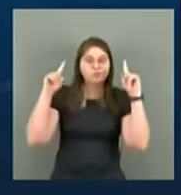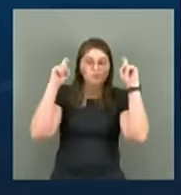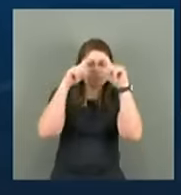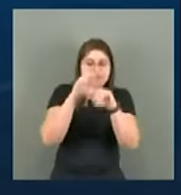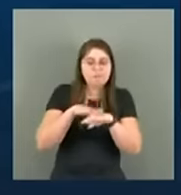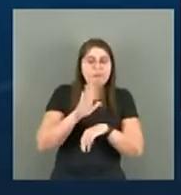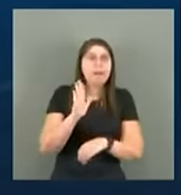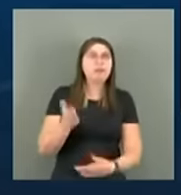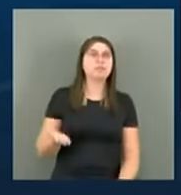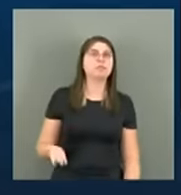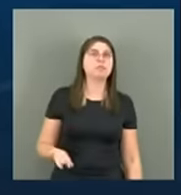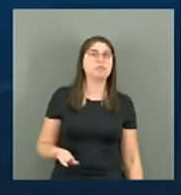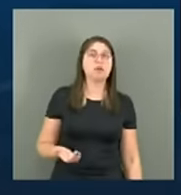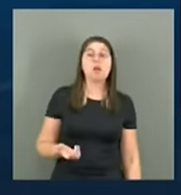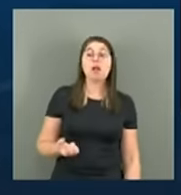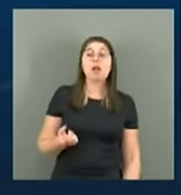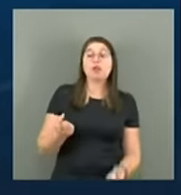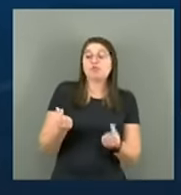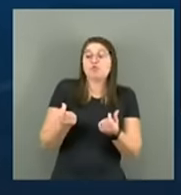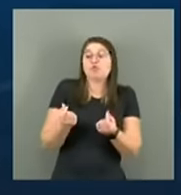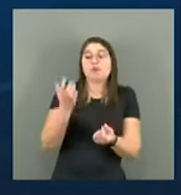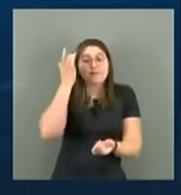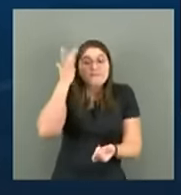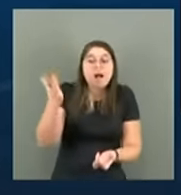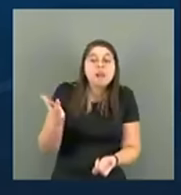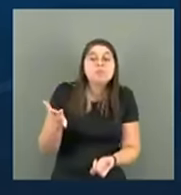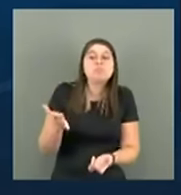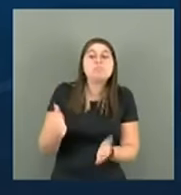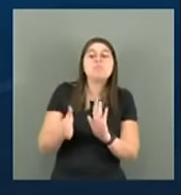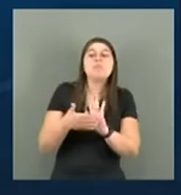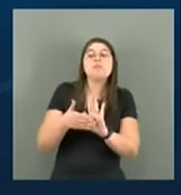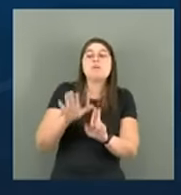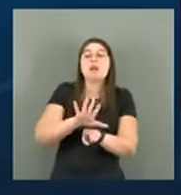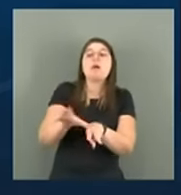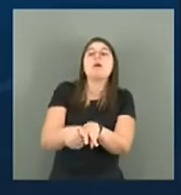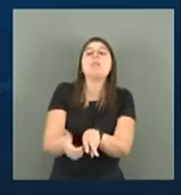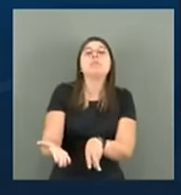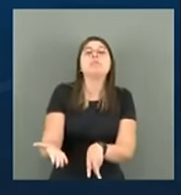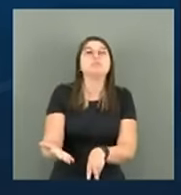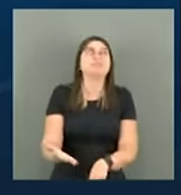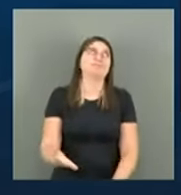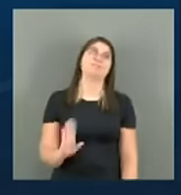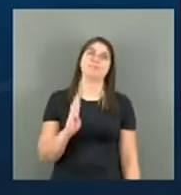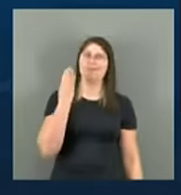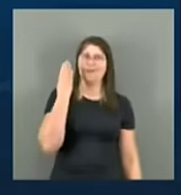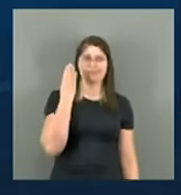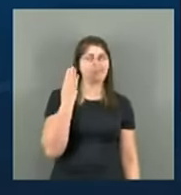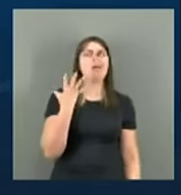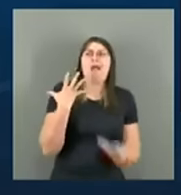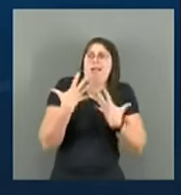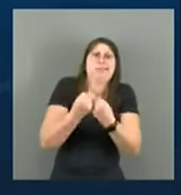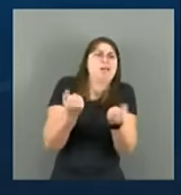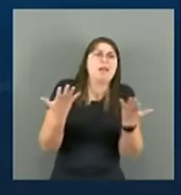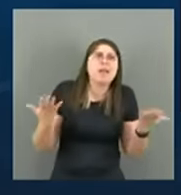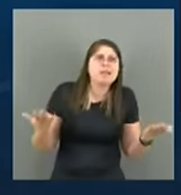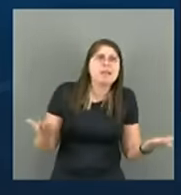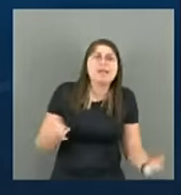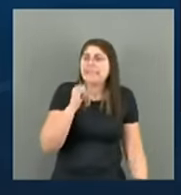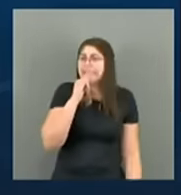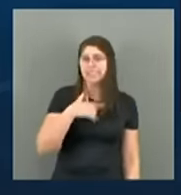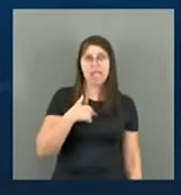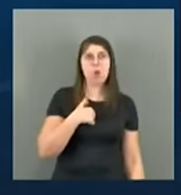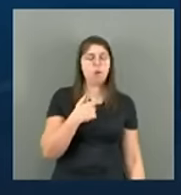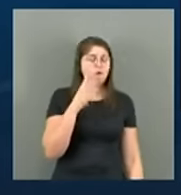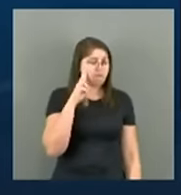você vem e oferece um dinheiro fácil. Desculpa, mano, vamos ser um hipócrita, não. Até eu que sou mais bobo, se fosse meu caso, se eu ver meu